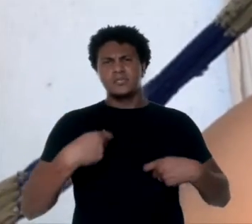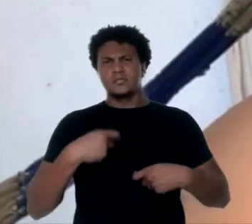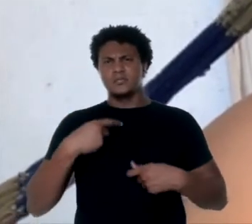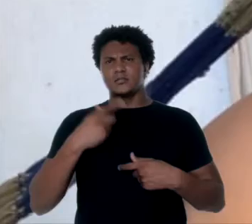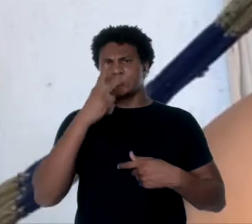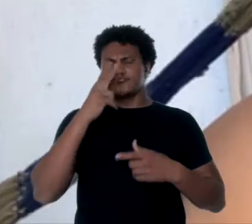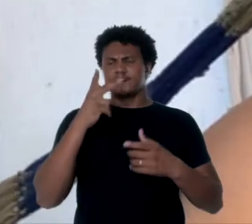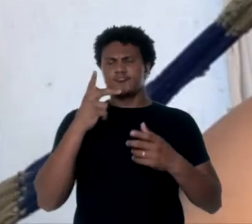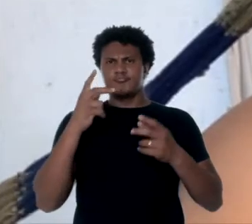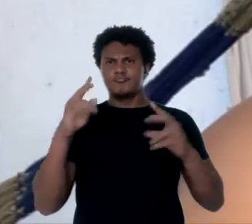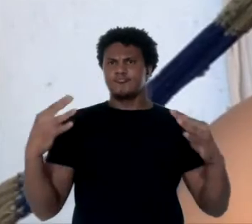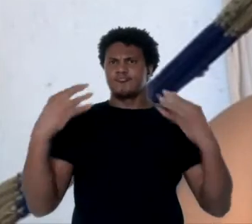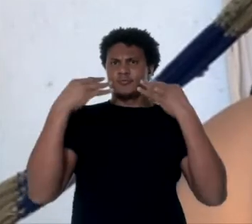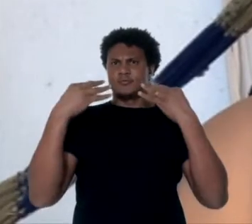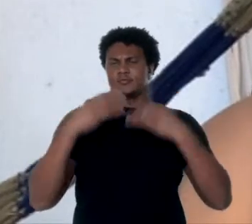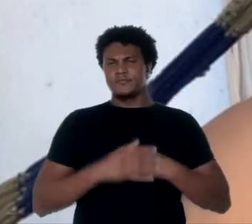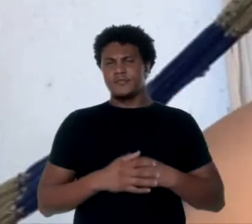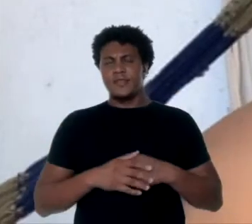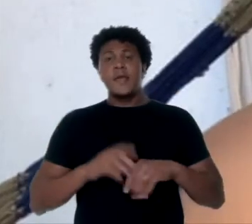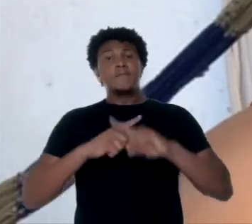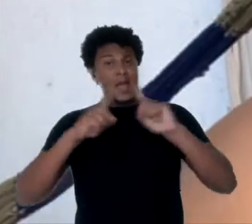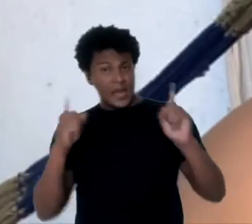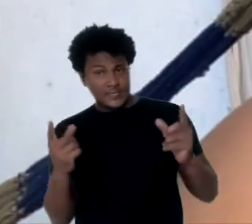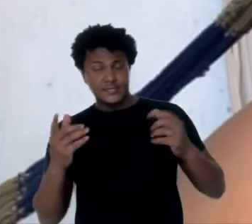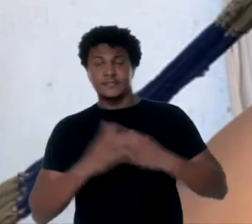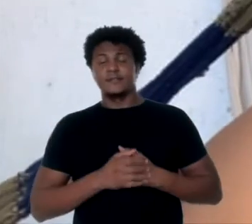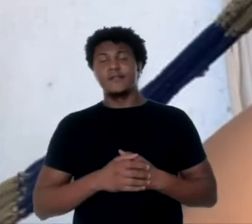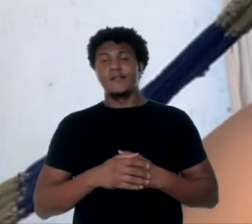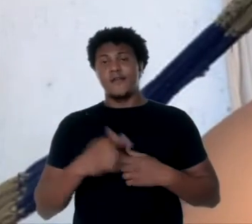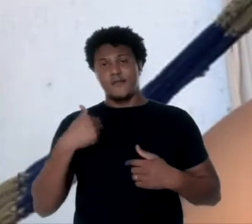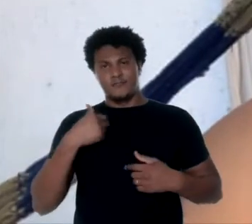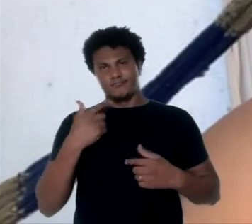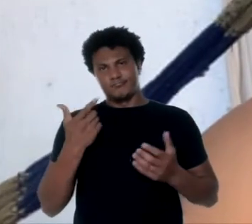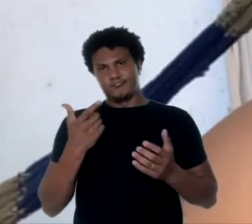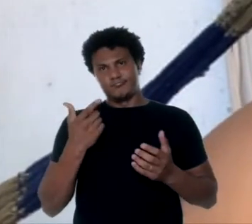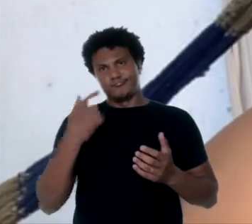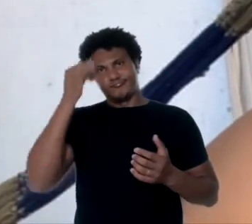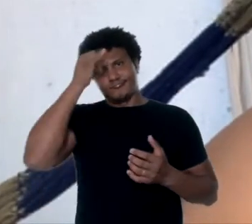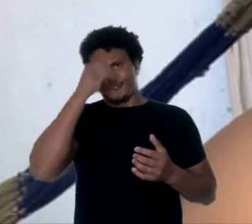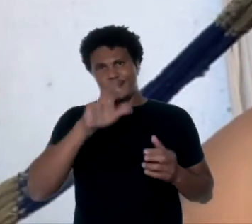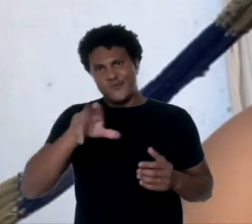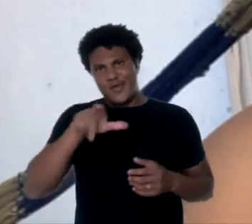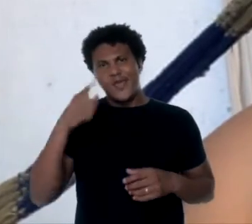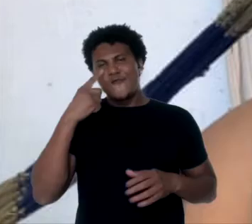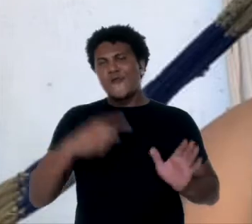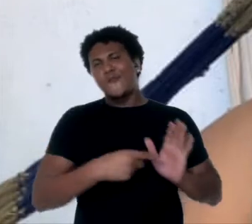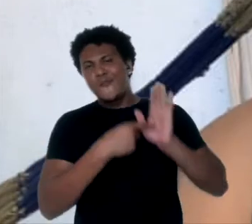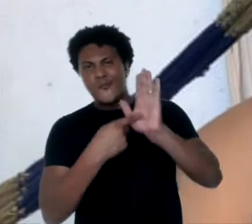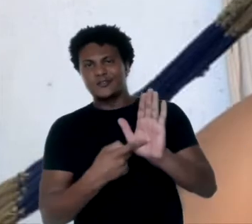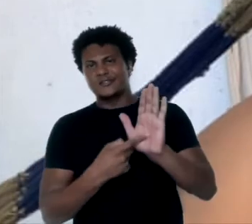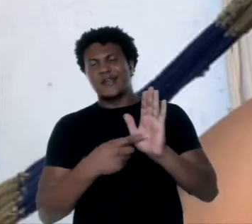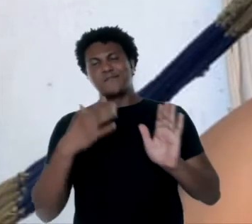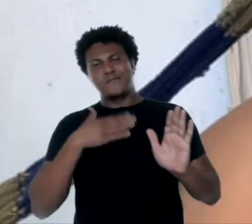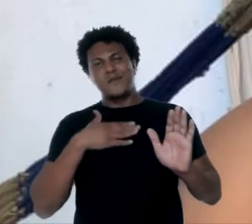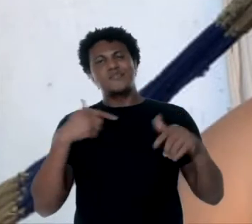ouvido. E isso aqui é uma oportunidade muito grande de ser ouvido. Mas, como eu também não sou besta, eu queria mostrar pra vocês um pouquinho do meu